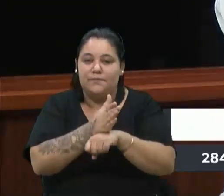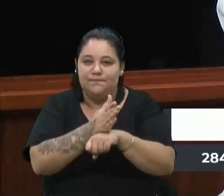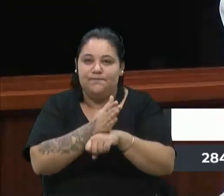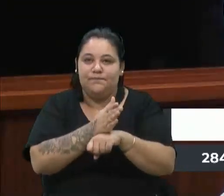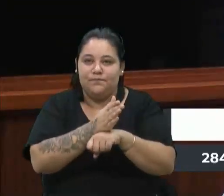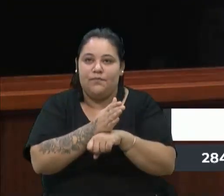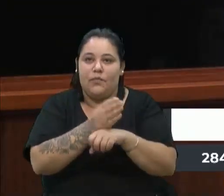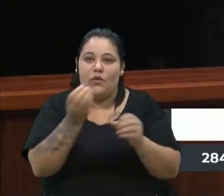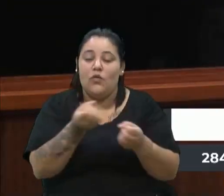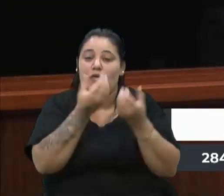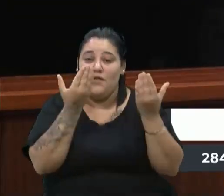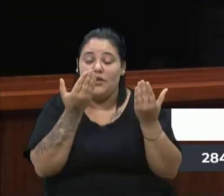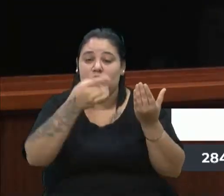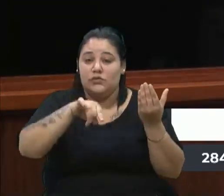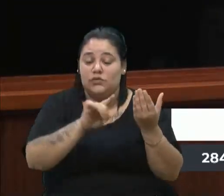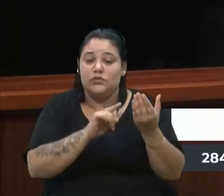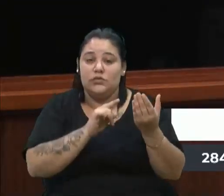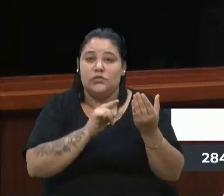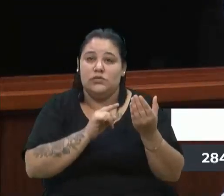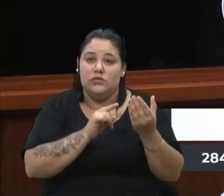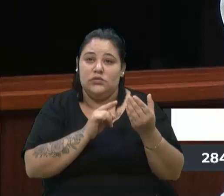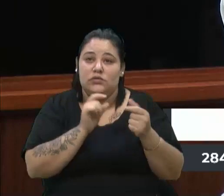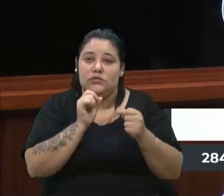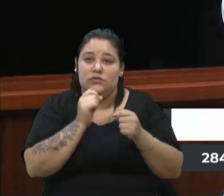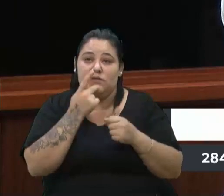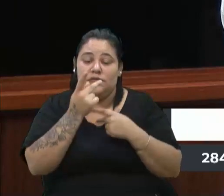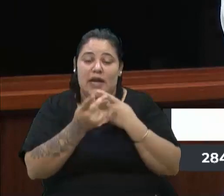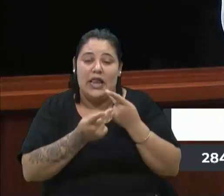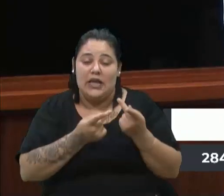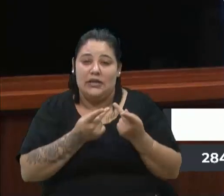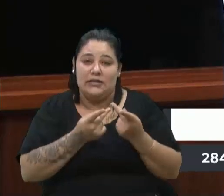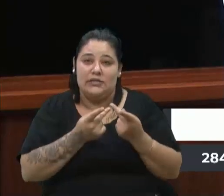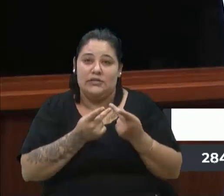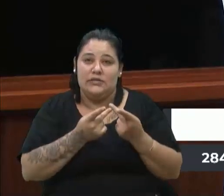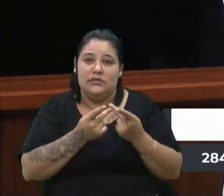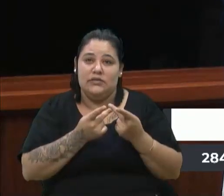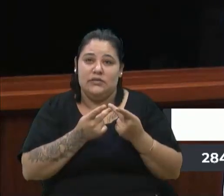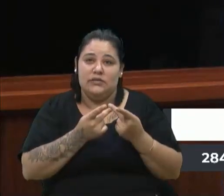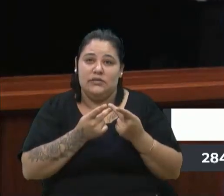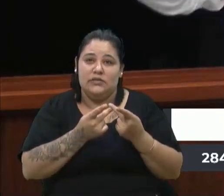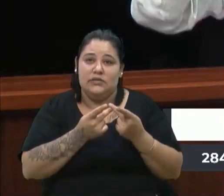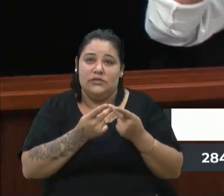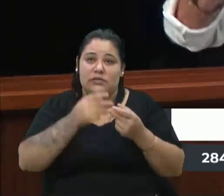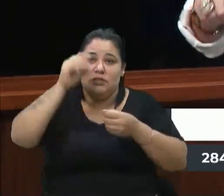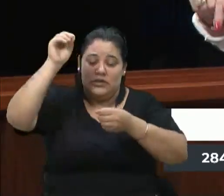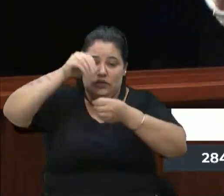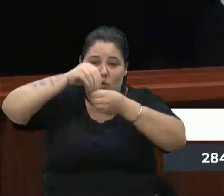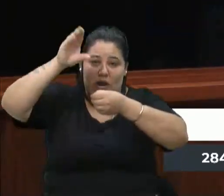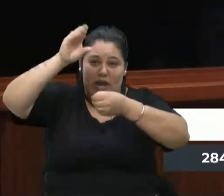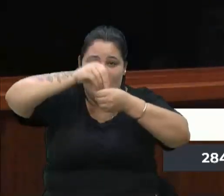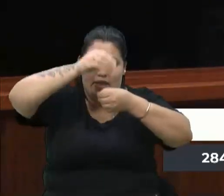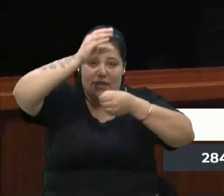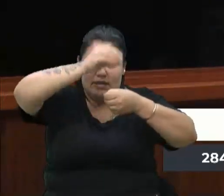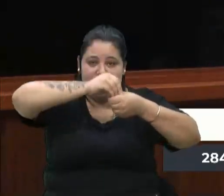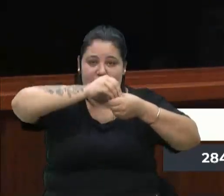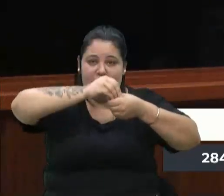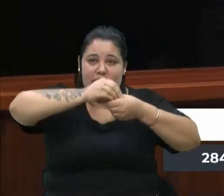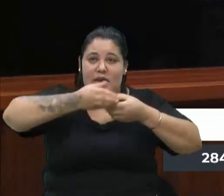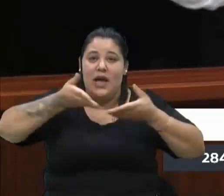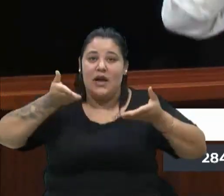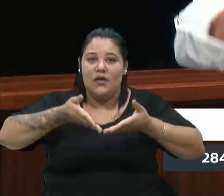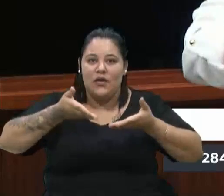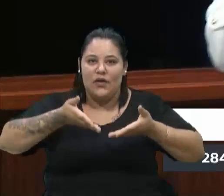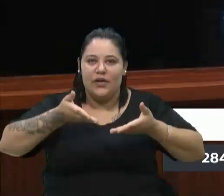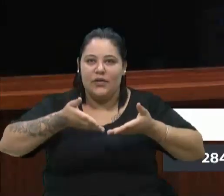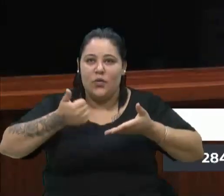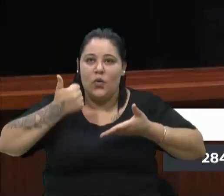que a gente fala que das colheitas agora, com aporte de mais